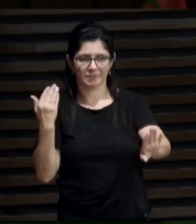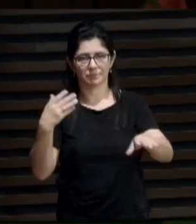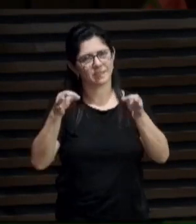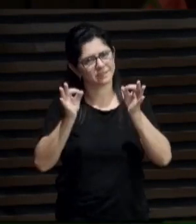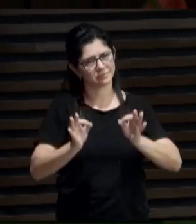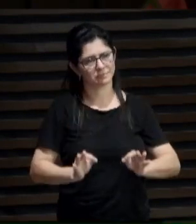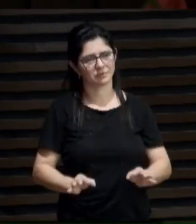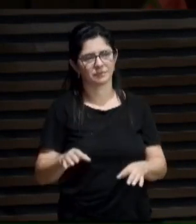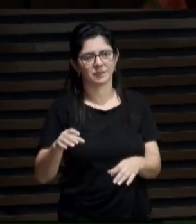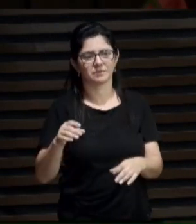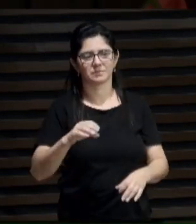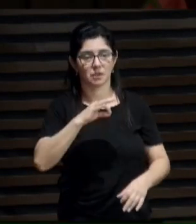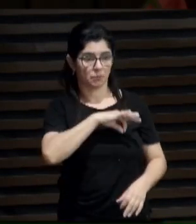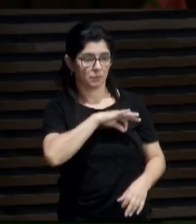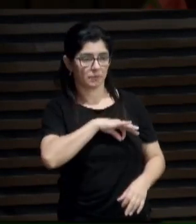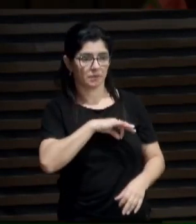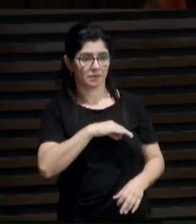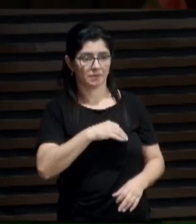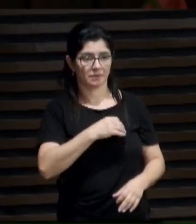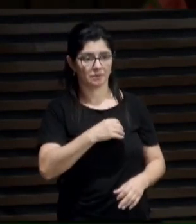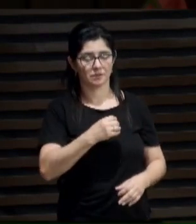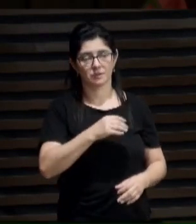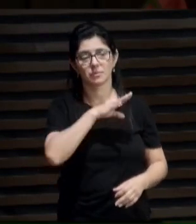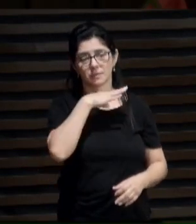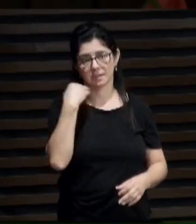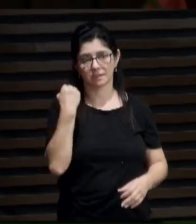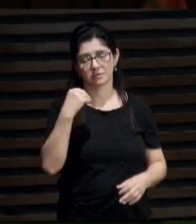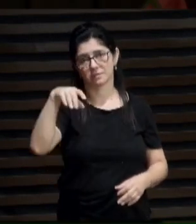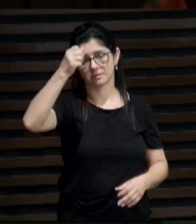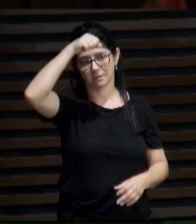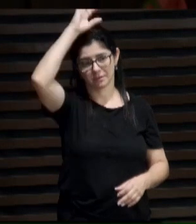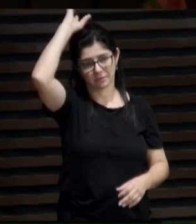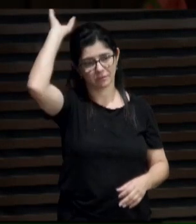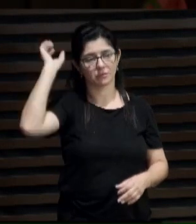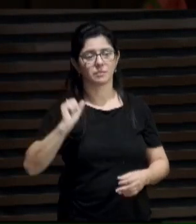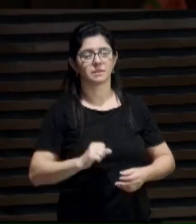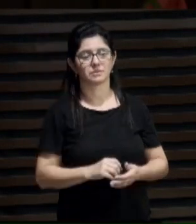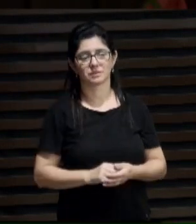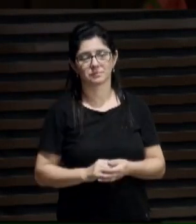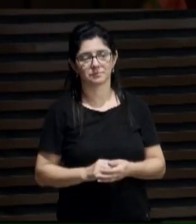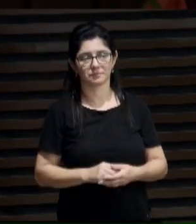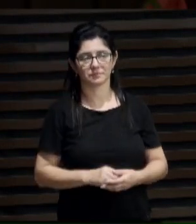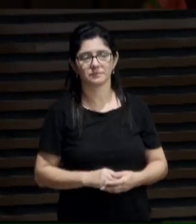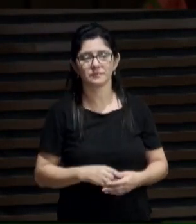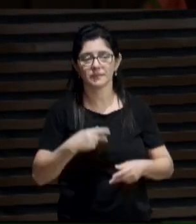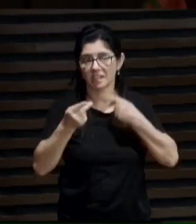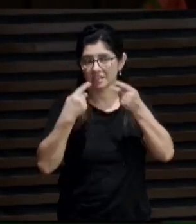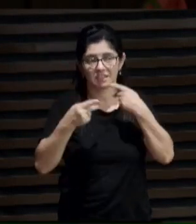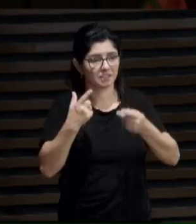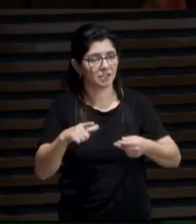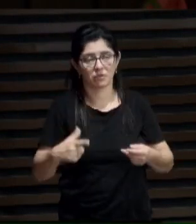O salário do pecado é a morte, como diz Romanos 6,23. E não há alternativa